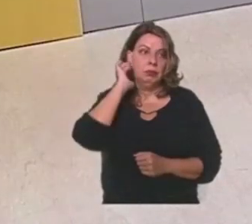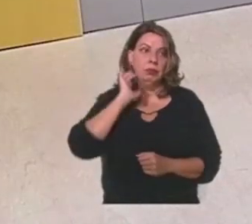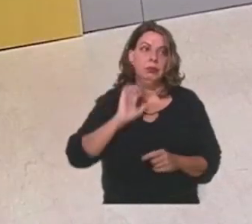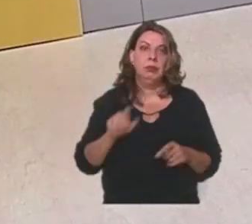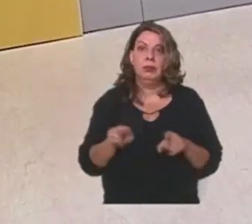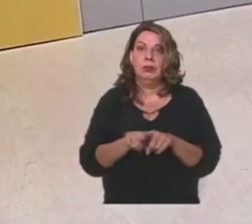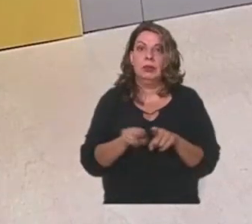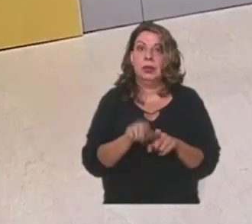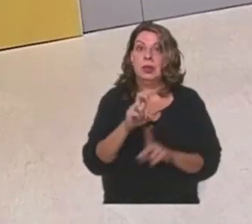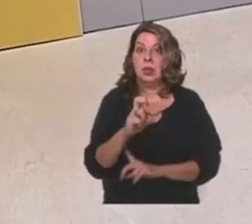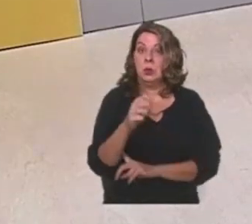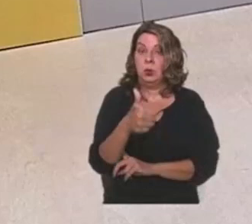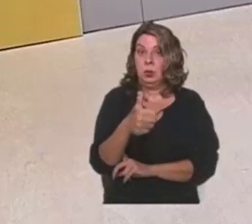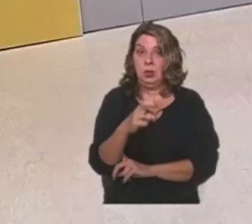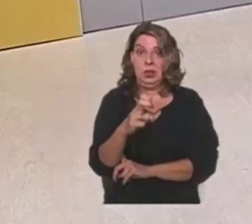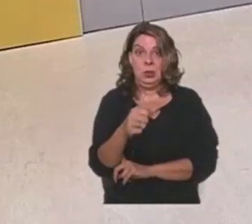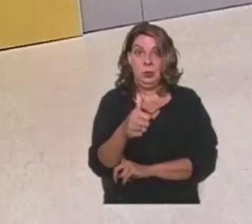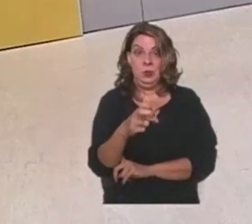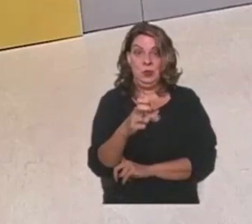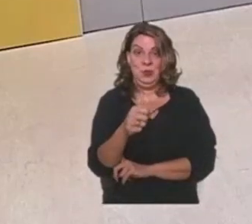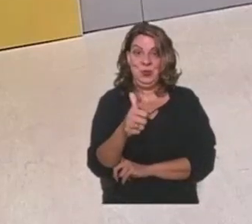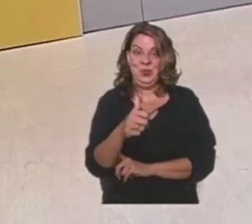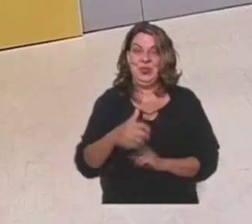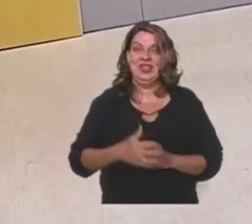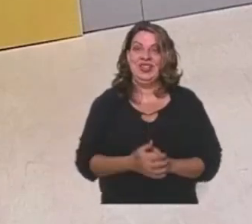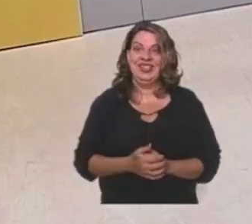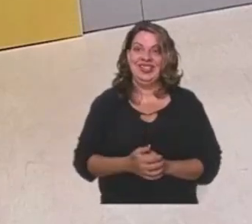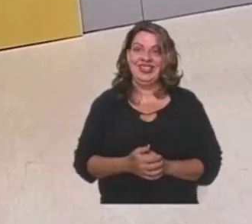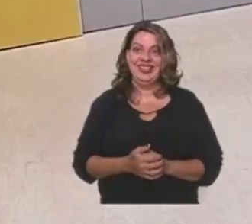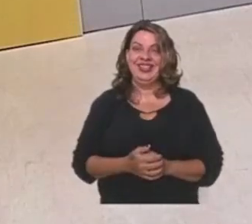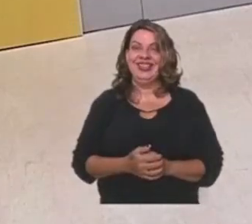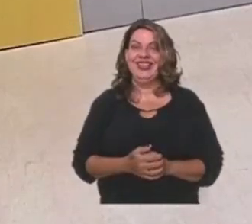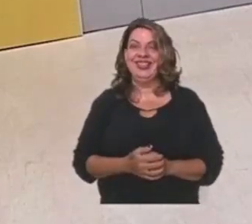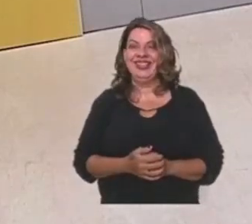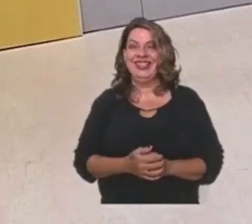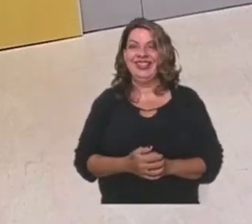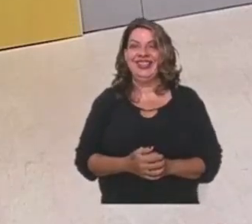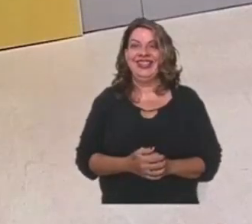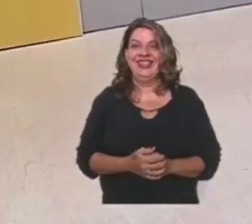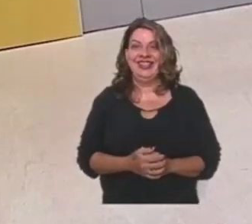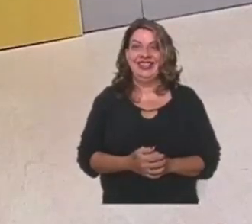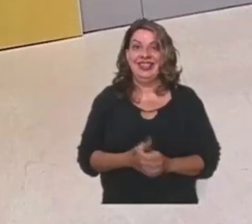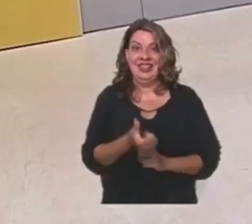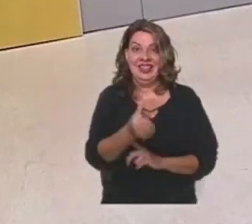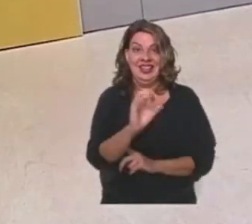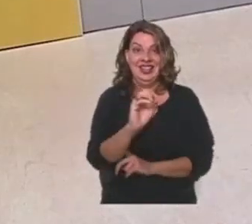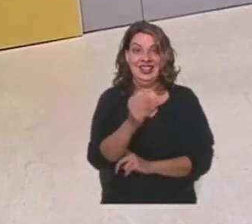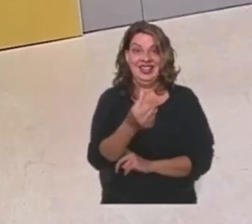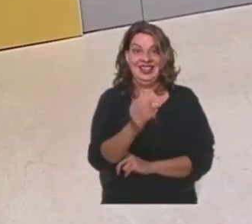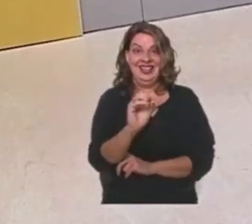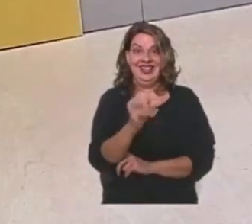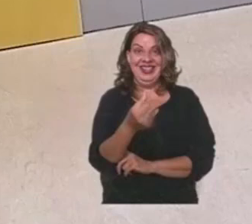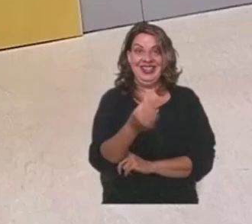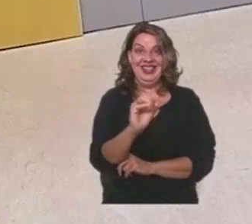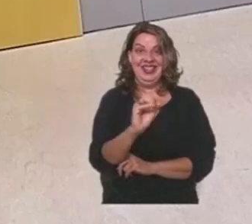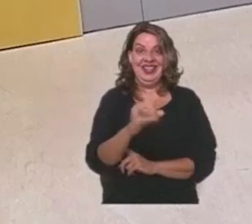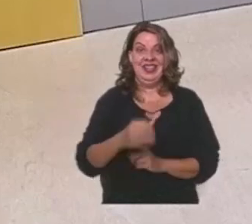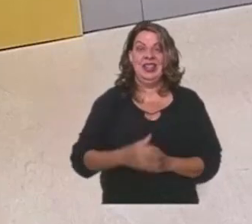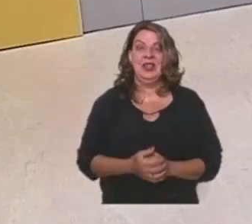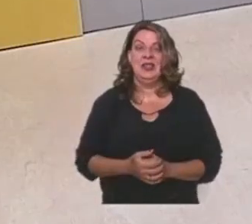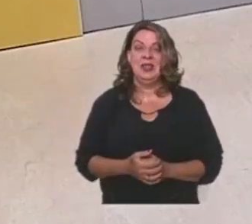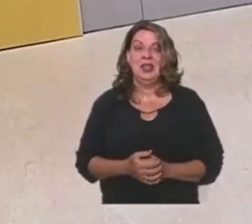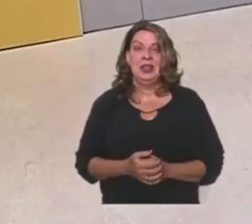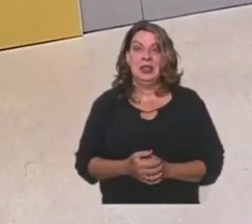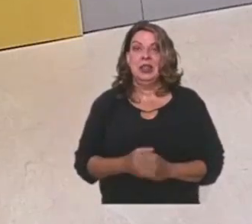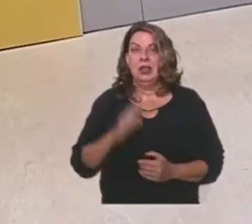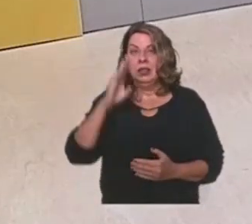também 51, 51 é a bolinha da vez, 51 é a bolinha da vez, 60, 60, vai